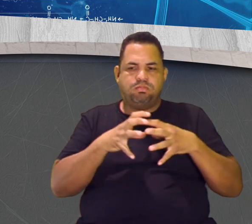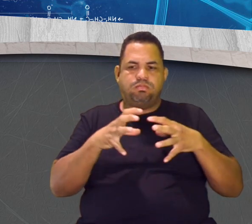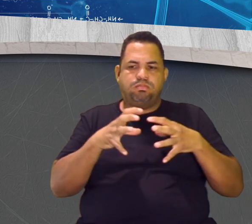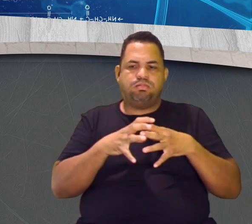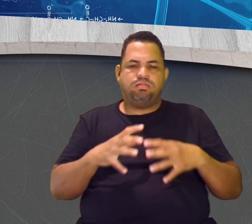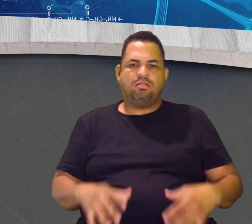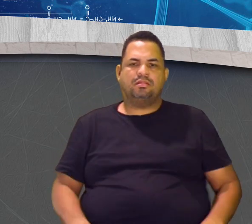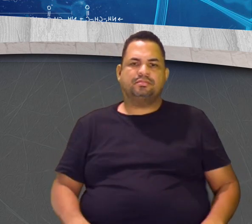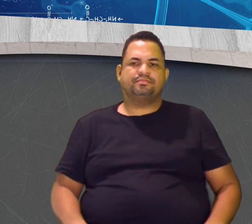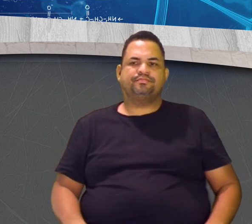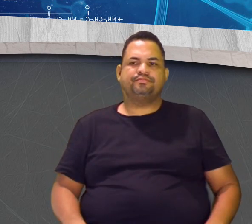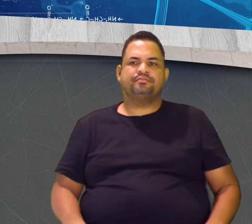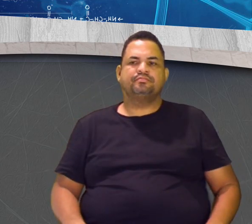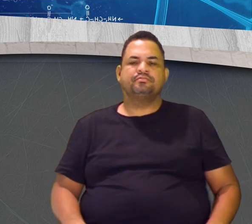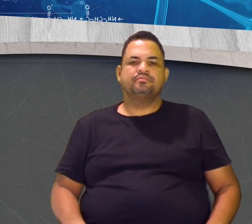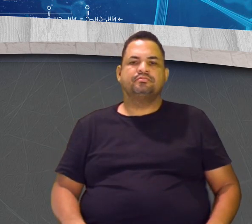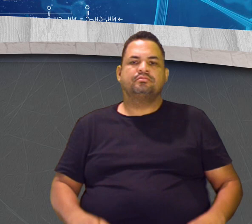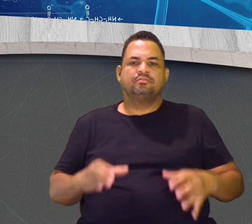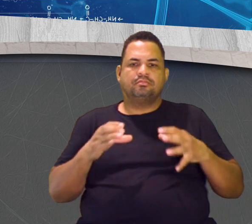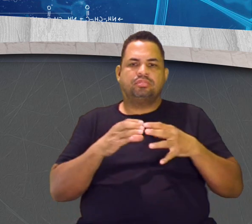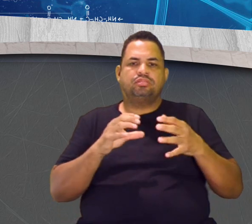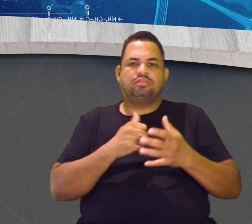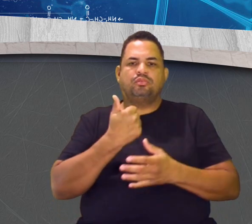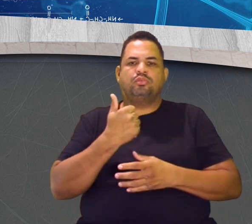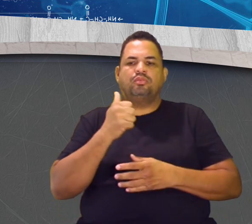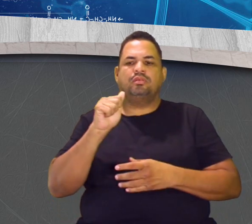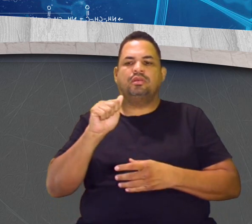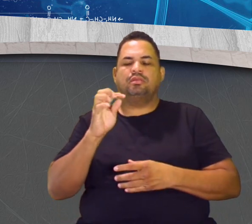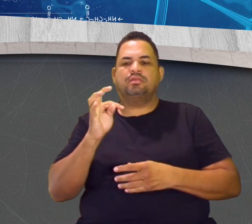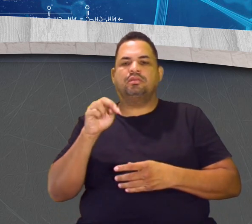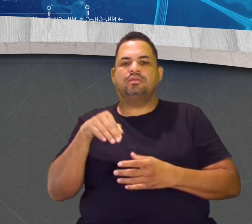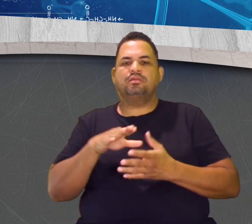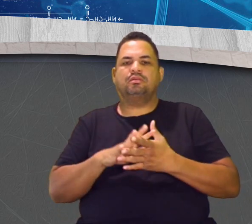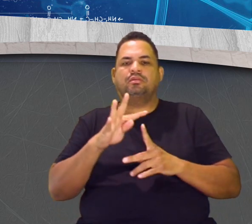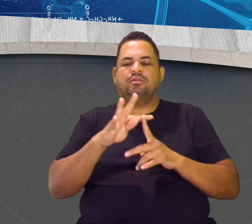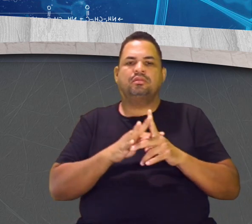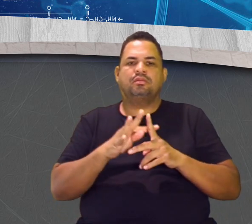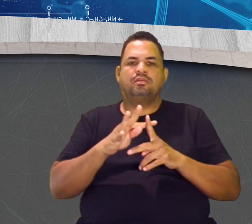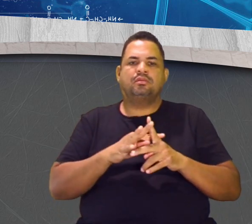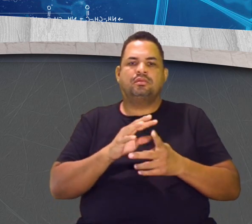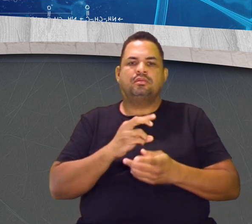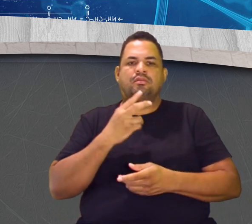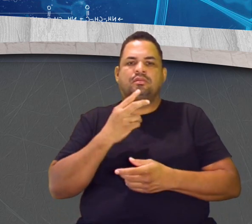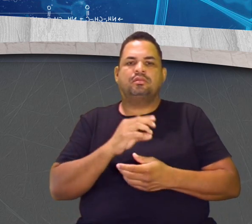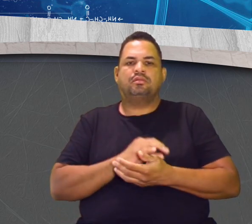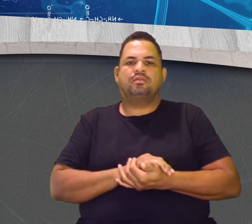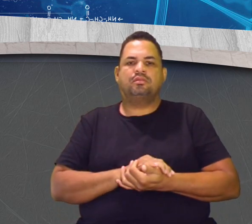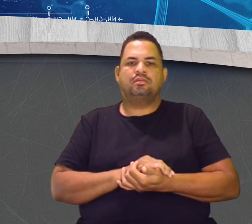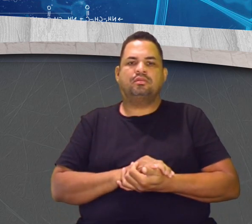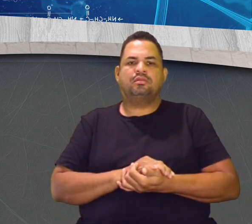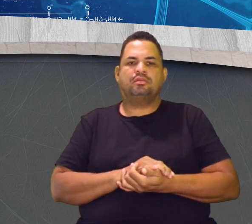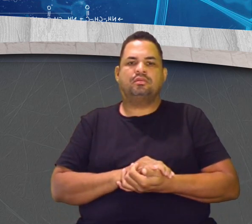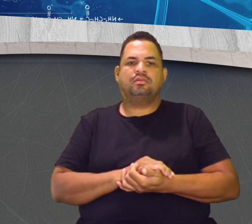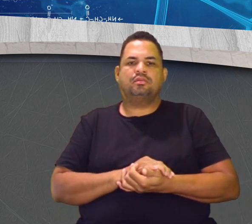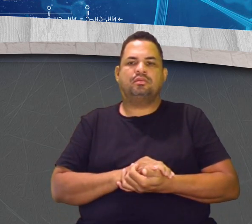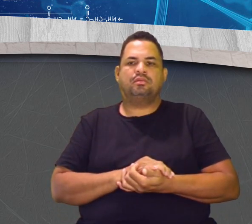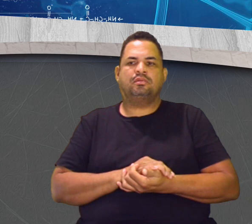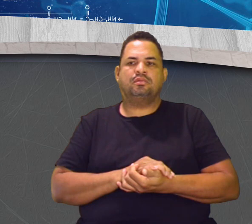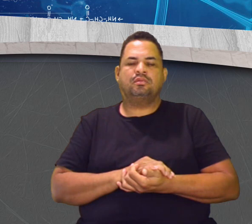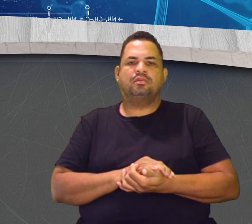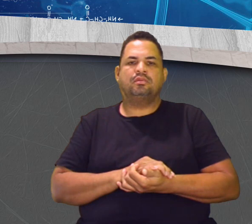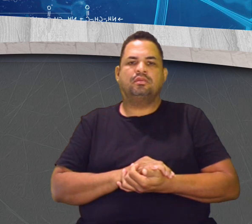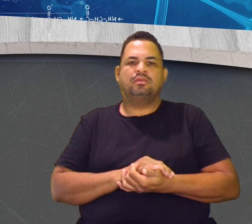pressão. A pressão, 1 atm, a temperatura, olha só. E